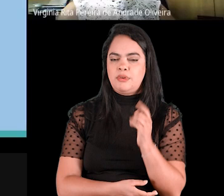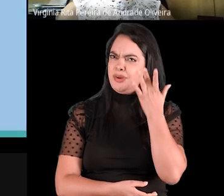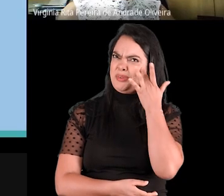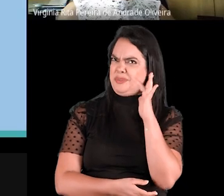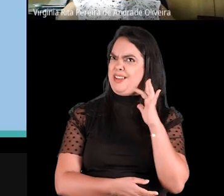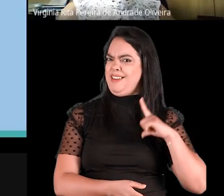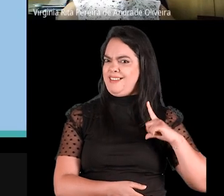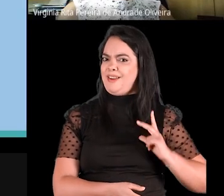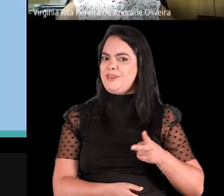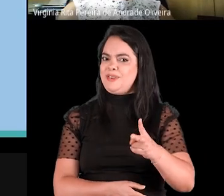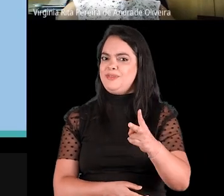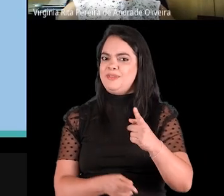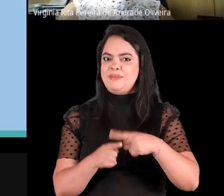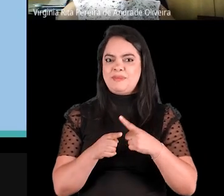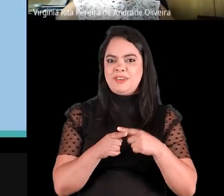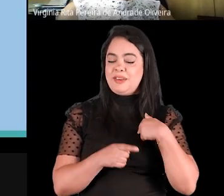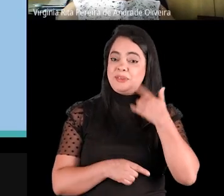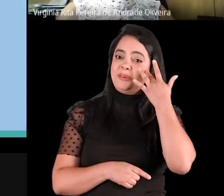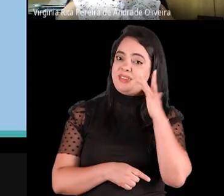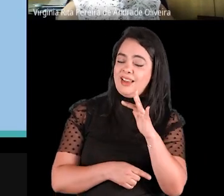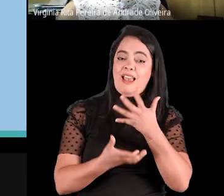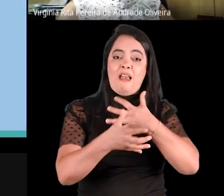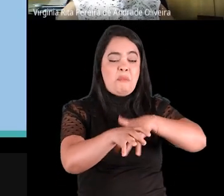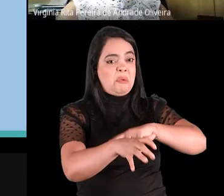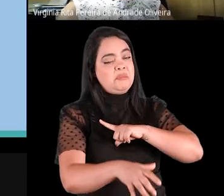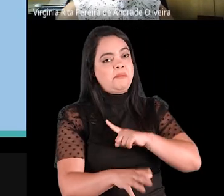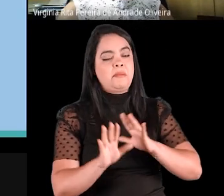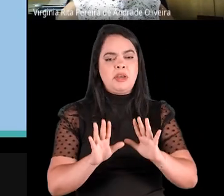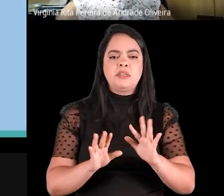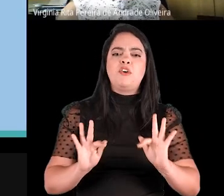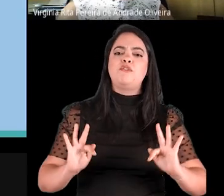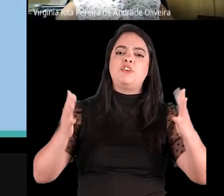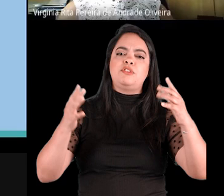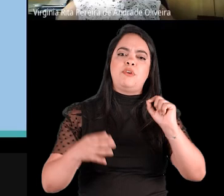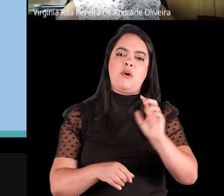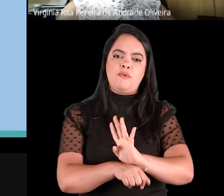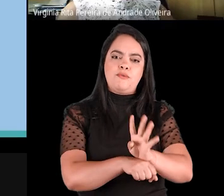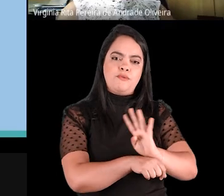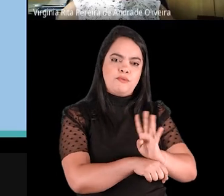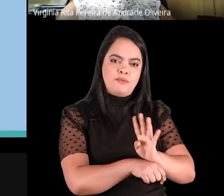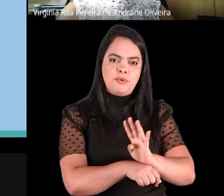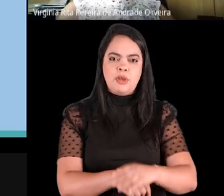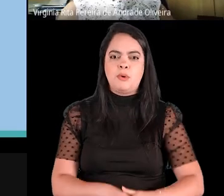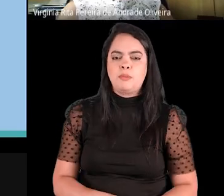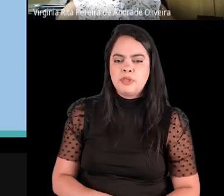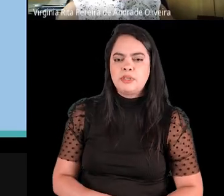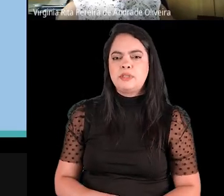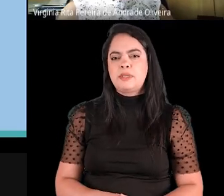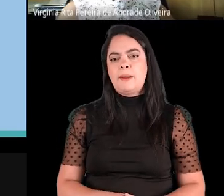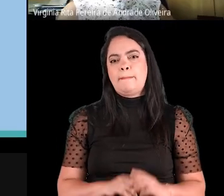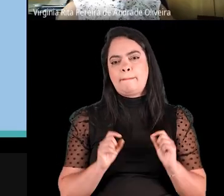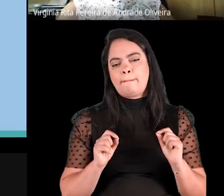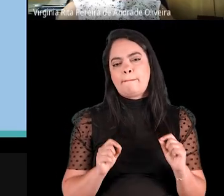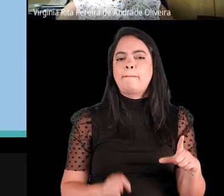está acontecendo, porque eu não sei se à distância ele está acontecendo. Mas existe um festival de filmes, né, filmes e curtas, que